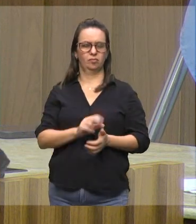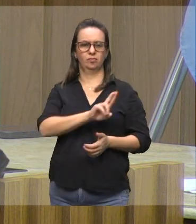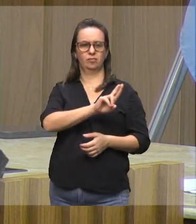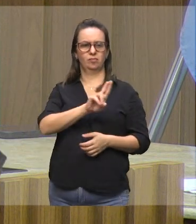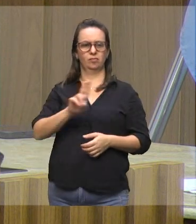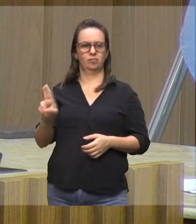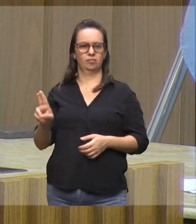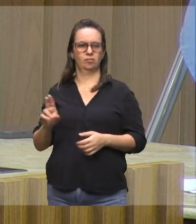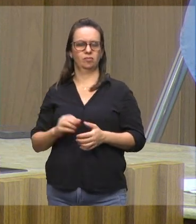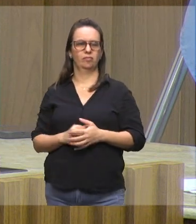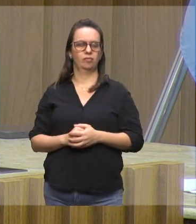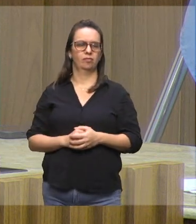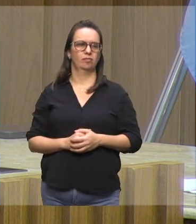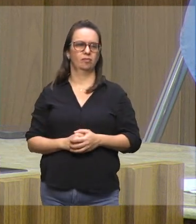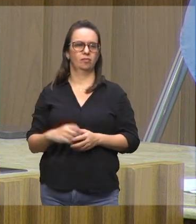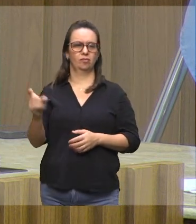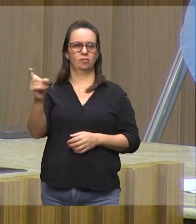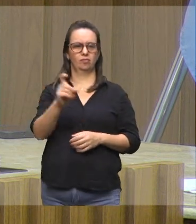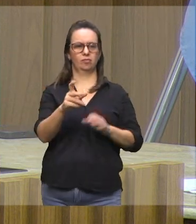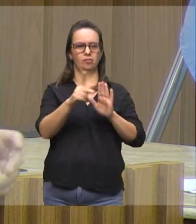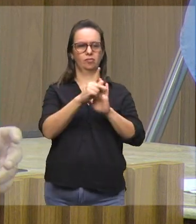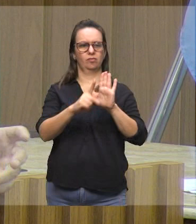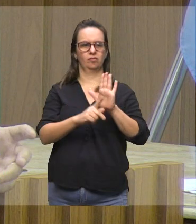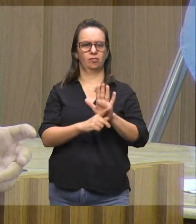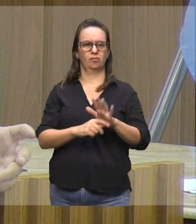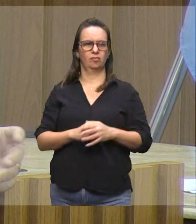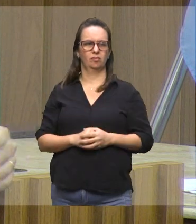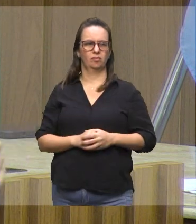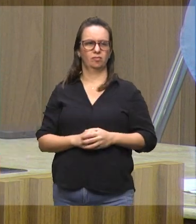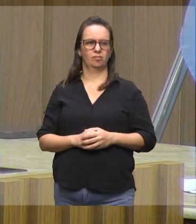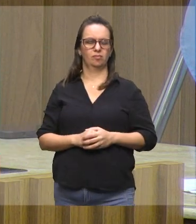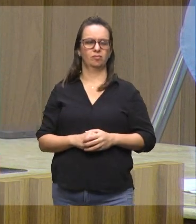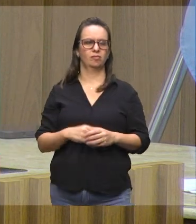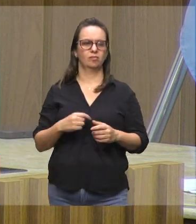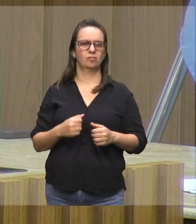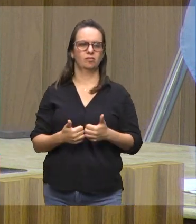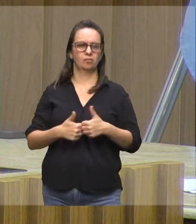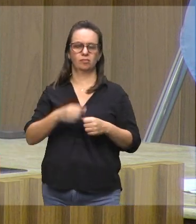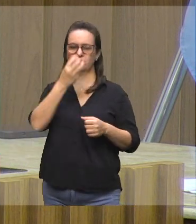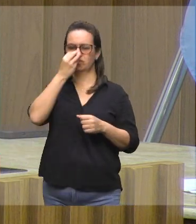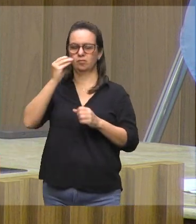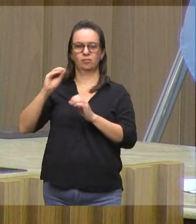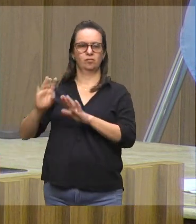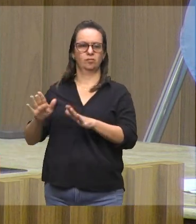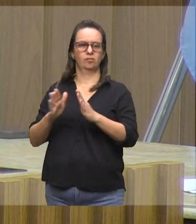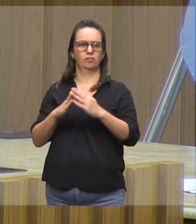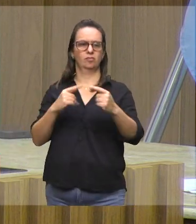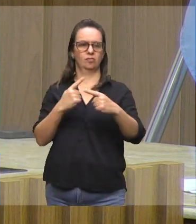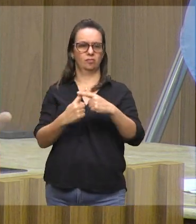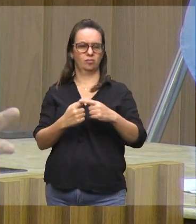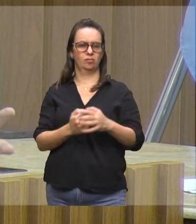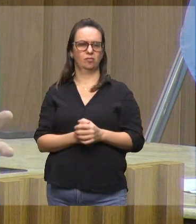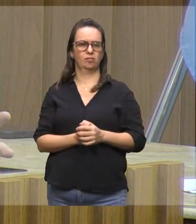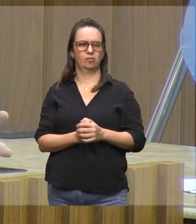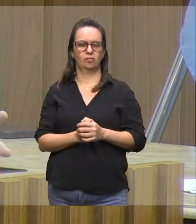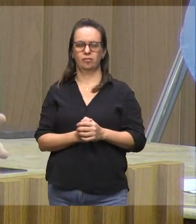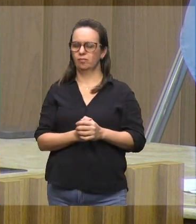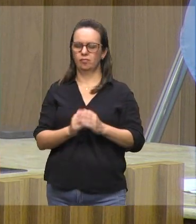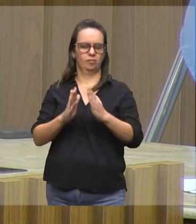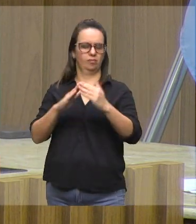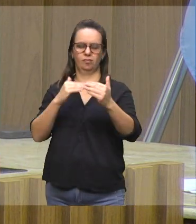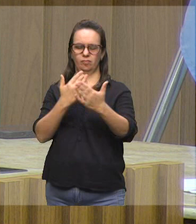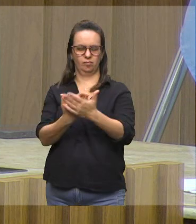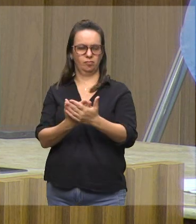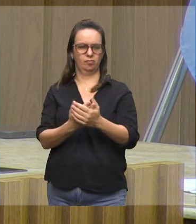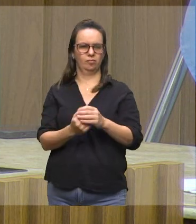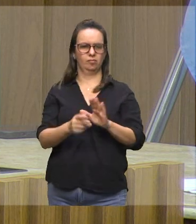existem no projeto, na verdade, relacionadas a abandono escolar, evasão escolar, projeto de vida e incentivos de escolhas certas.